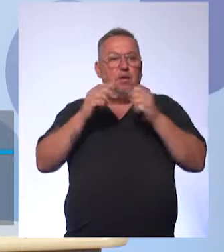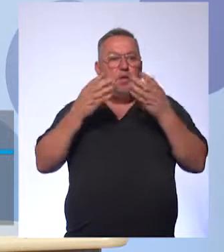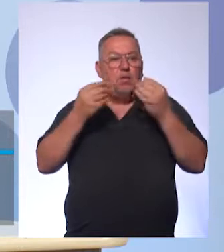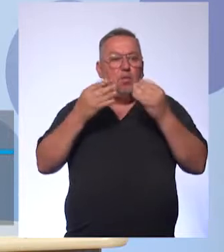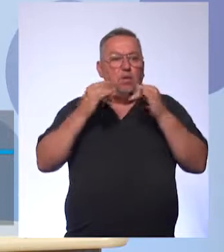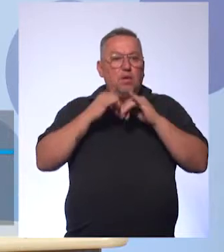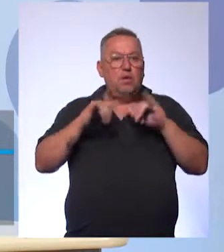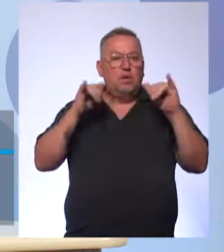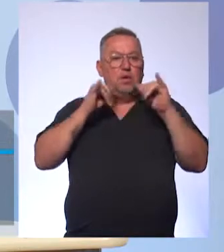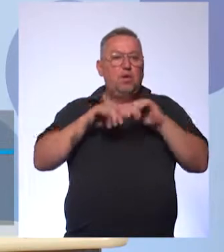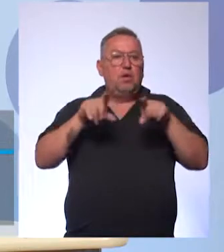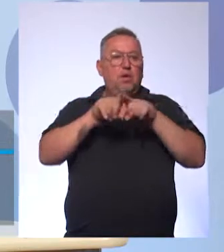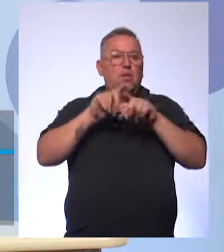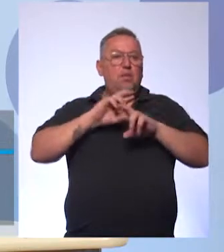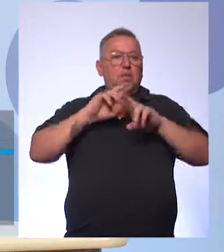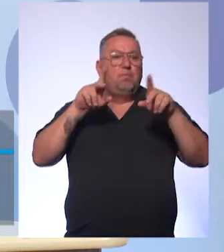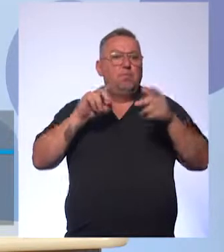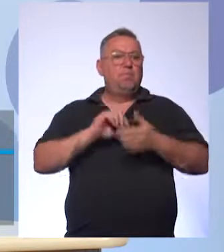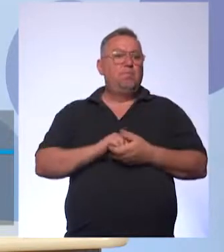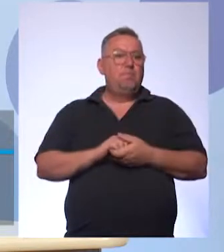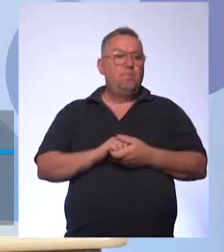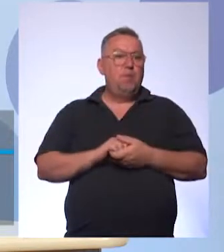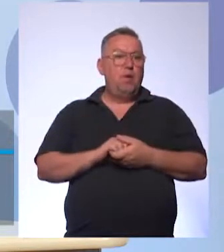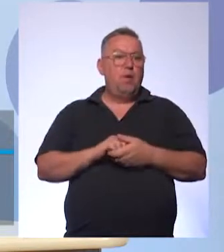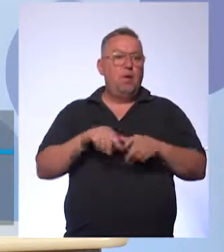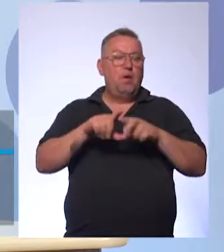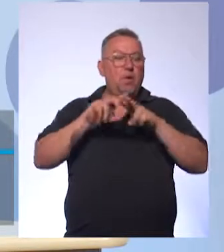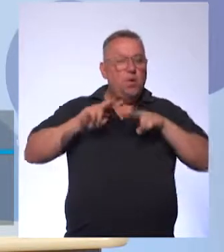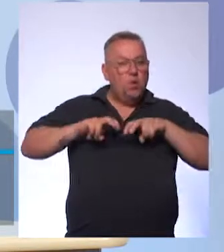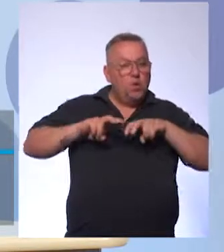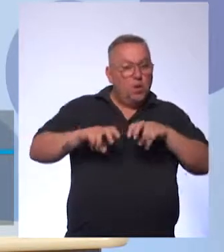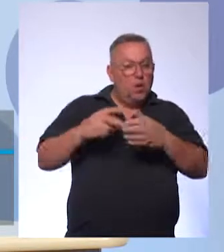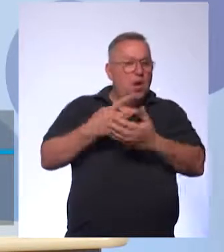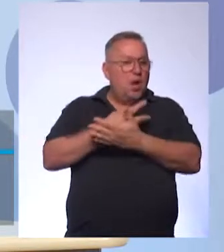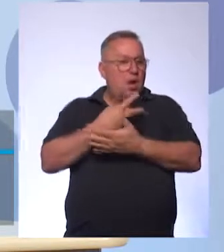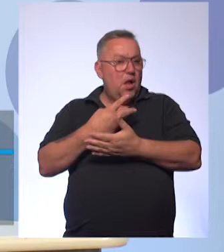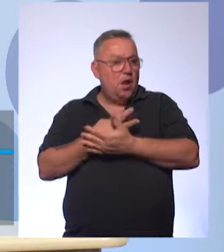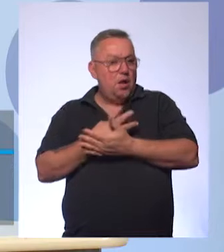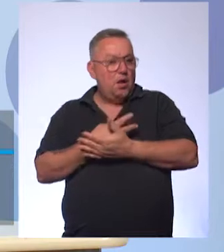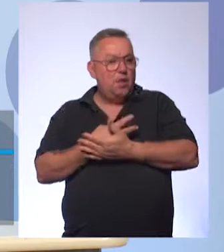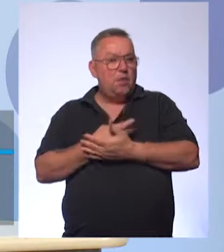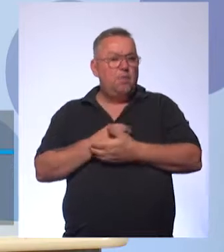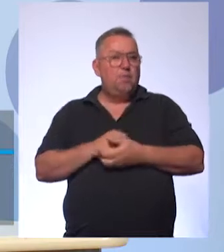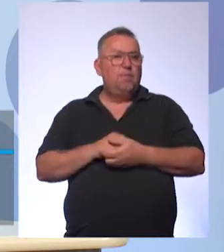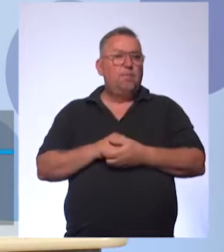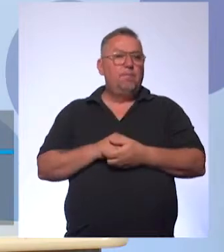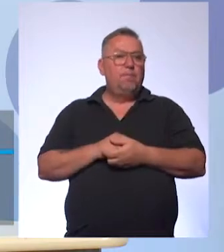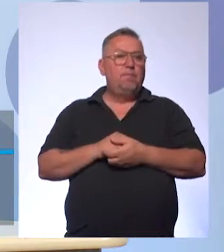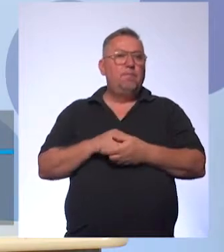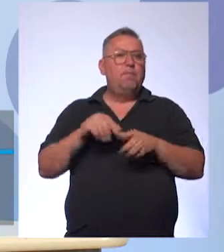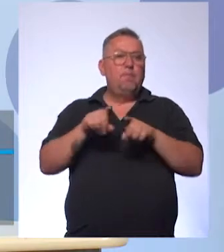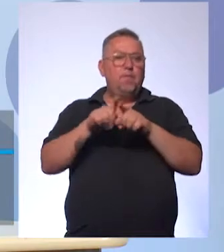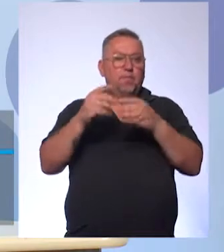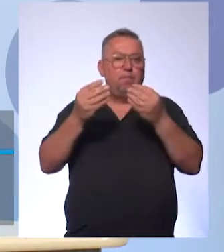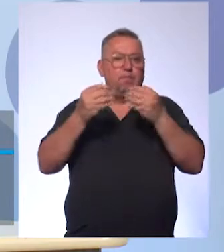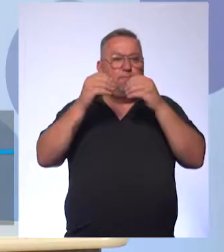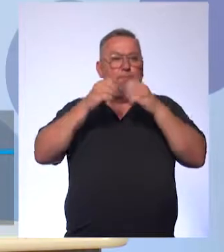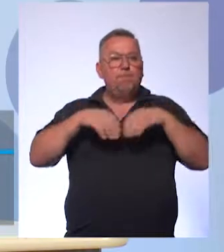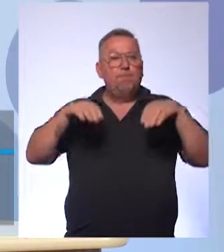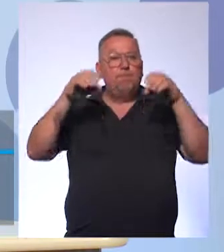e diversidade de energia. Extração incorreta, né, como negativo, né? Gera grandes